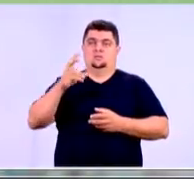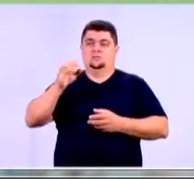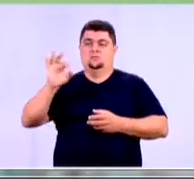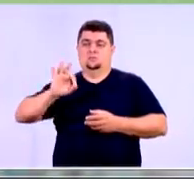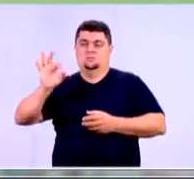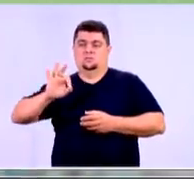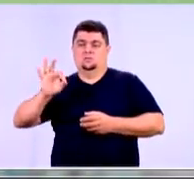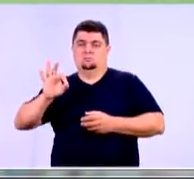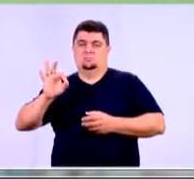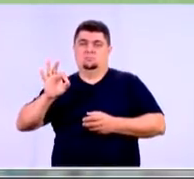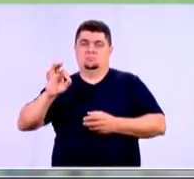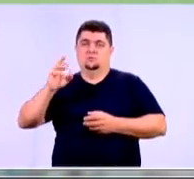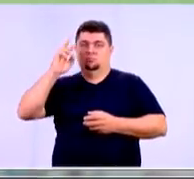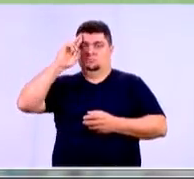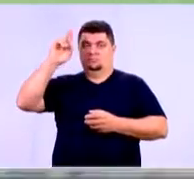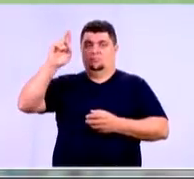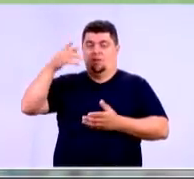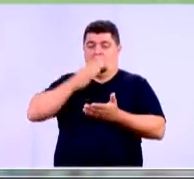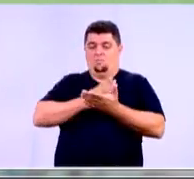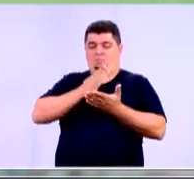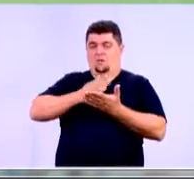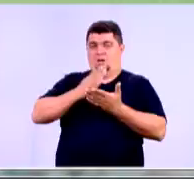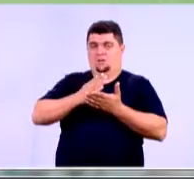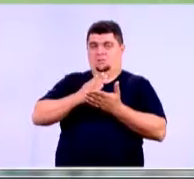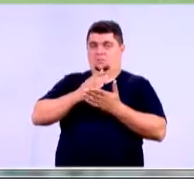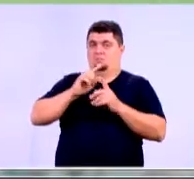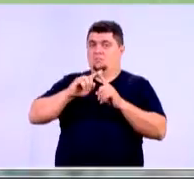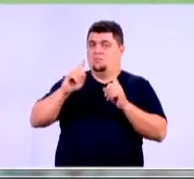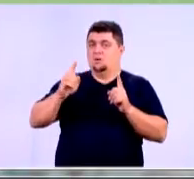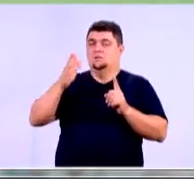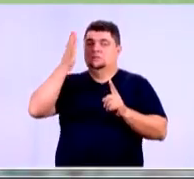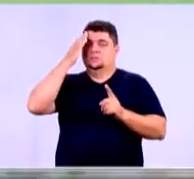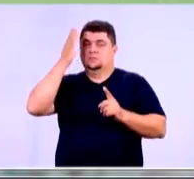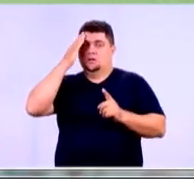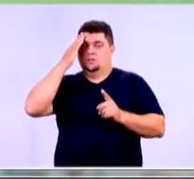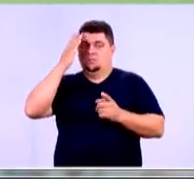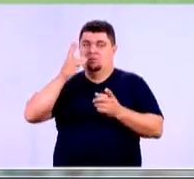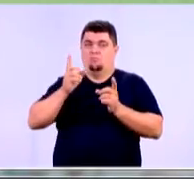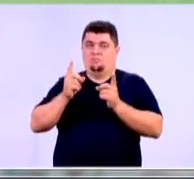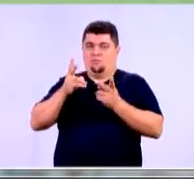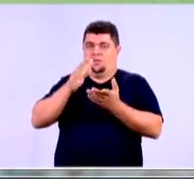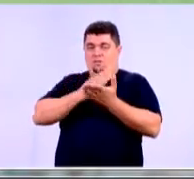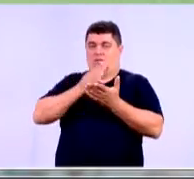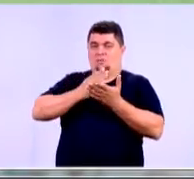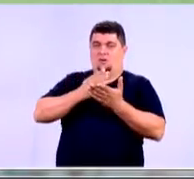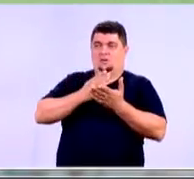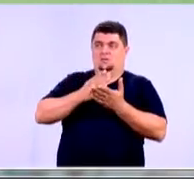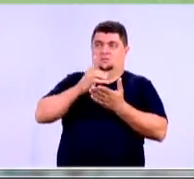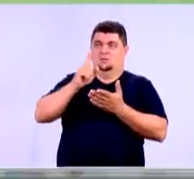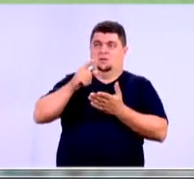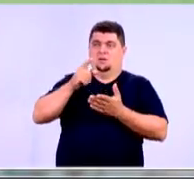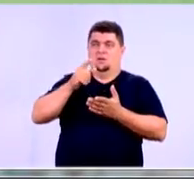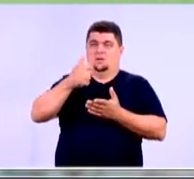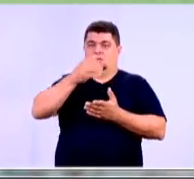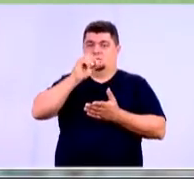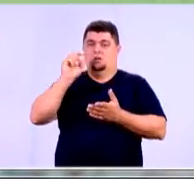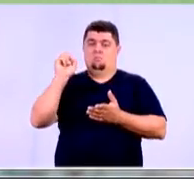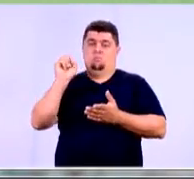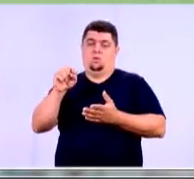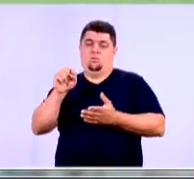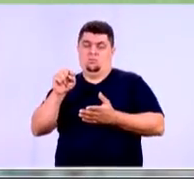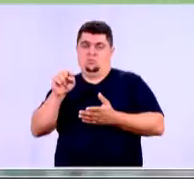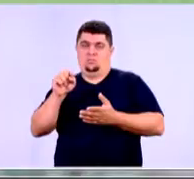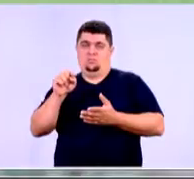da venda do Sr. João é a prazo. Nós sabemos que a venda a prazo é de R$100.000.